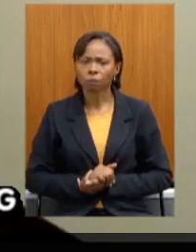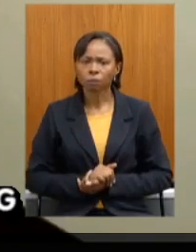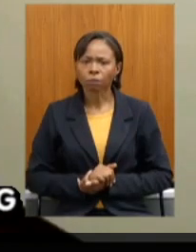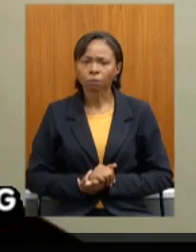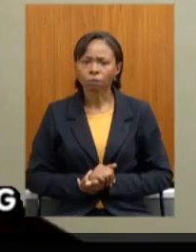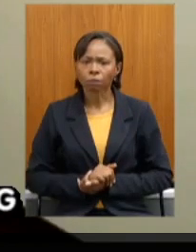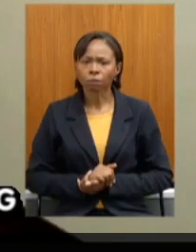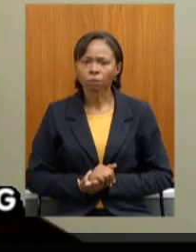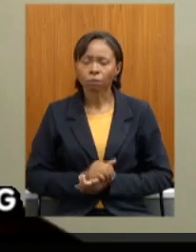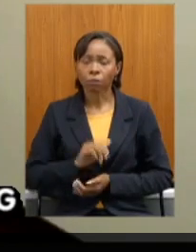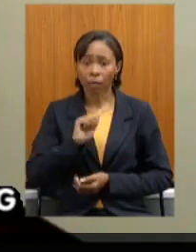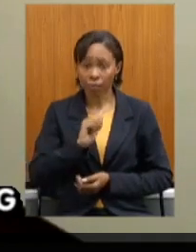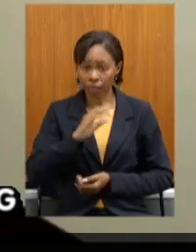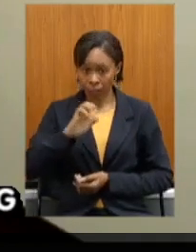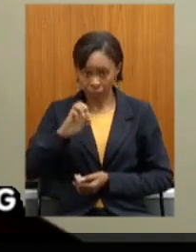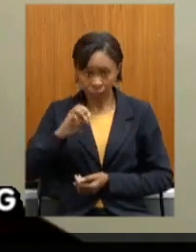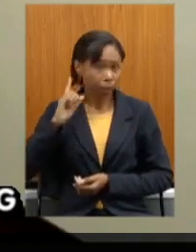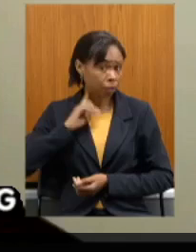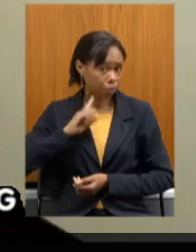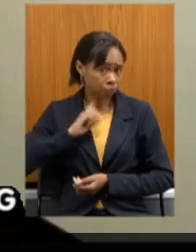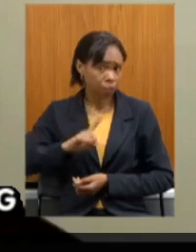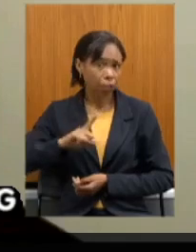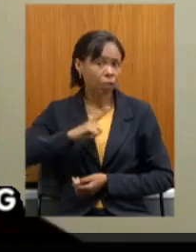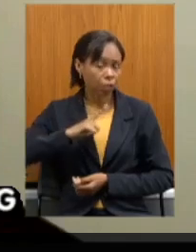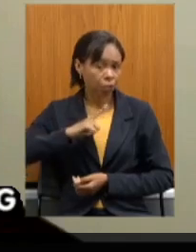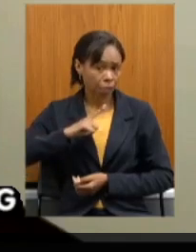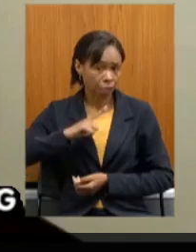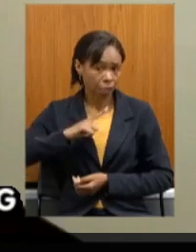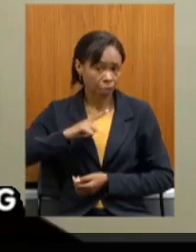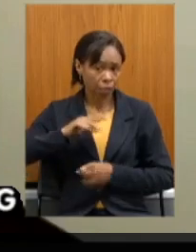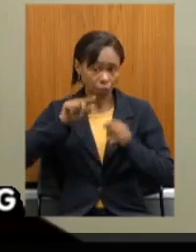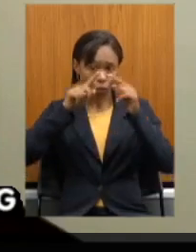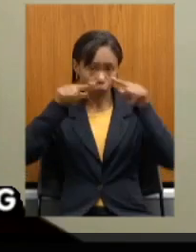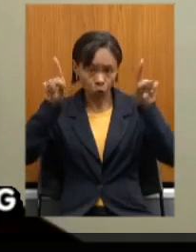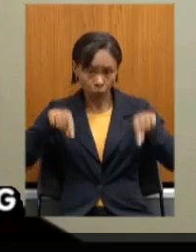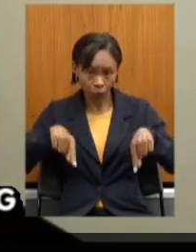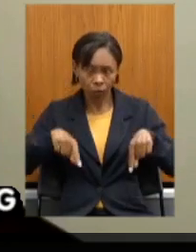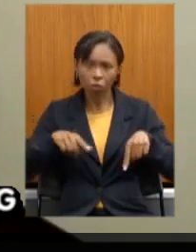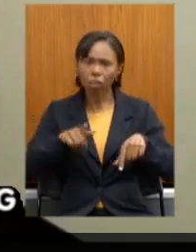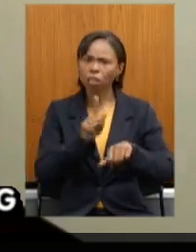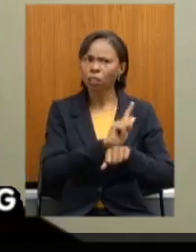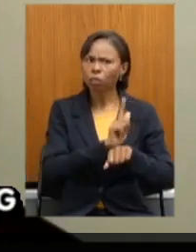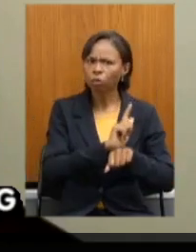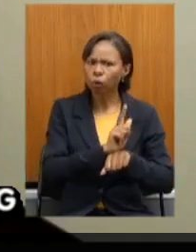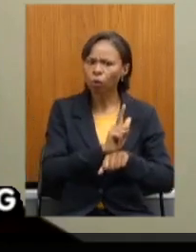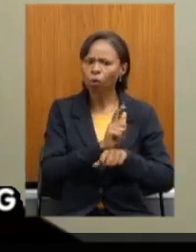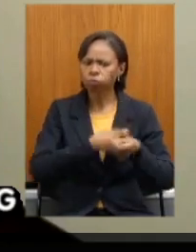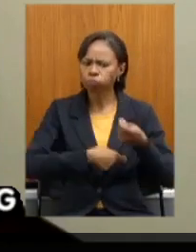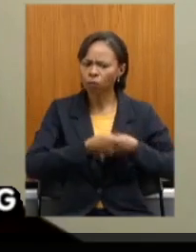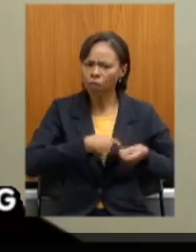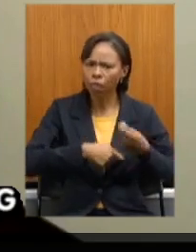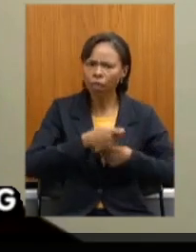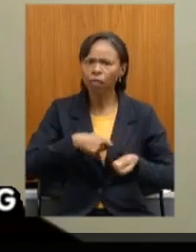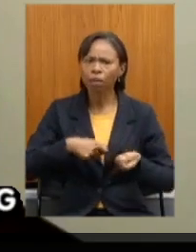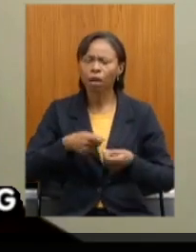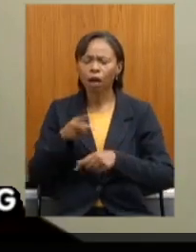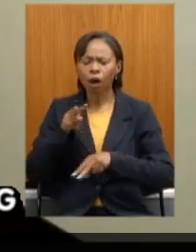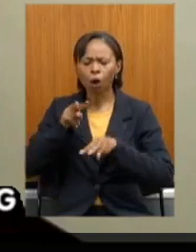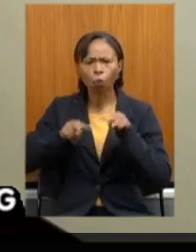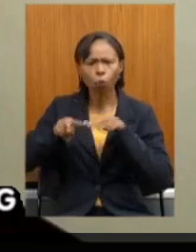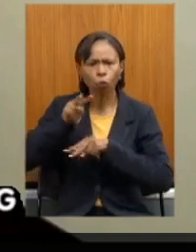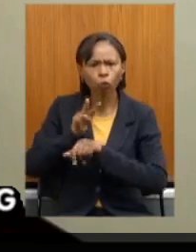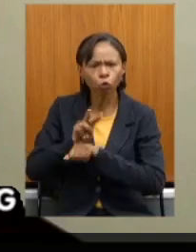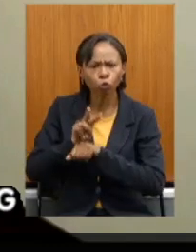A Seminas tem nos seus quadros, além de gestor fazendário, auditores fiscais e muitos outros servidores